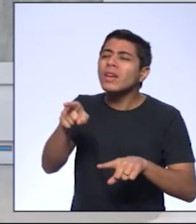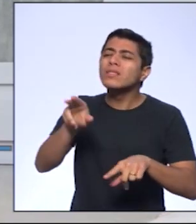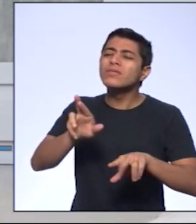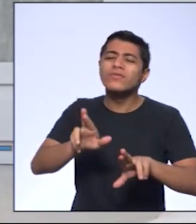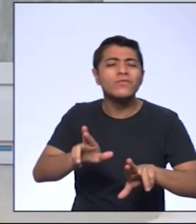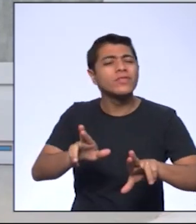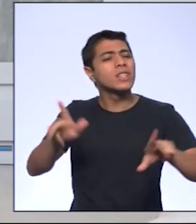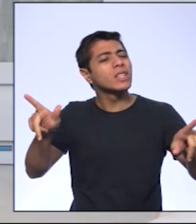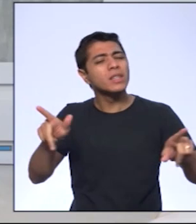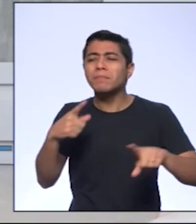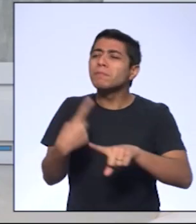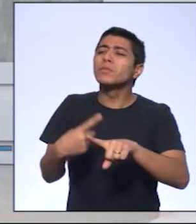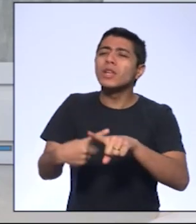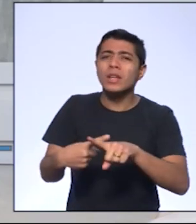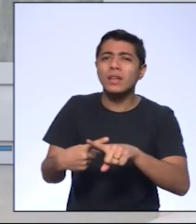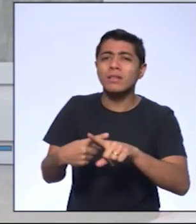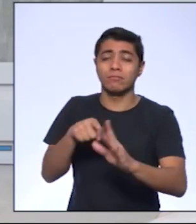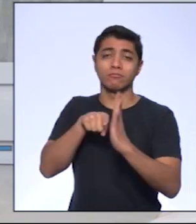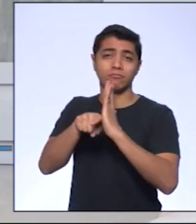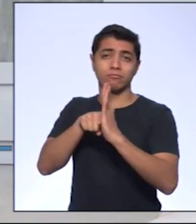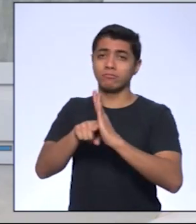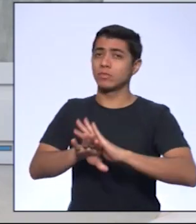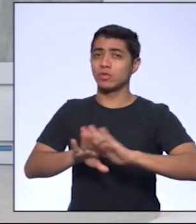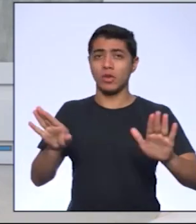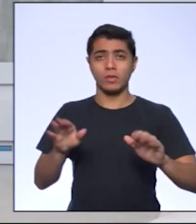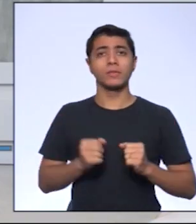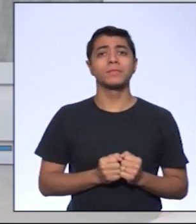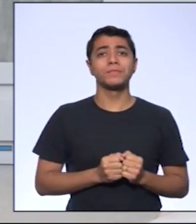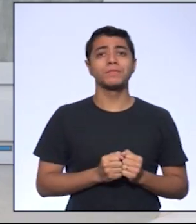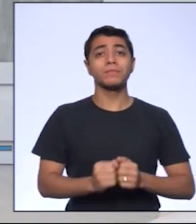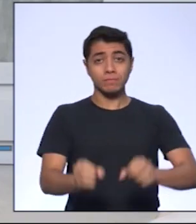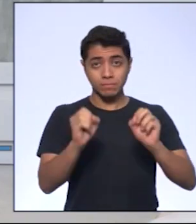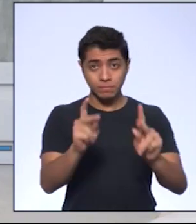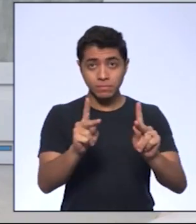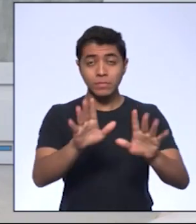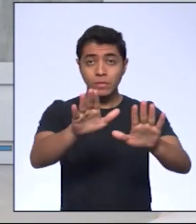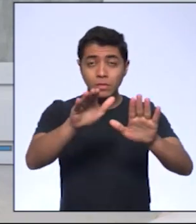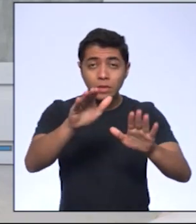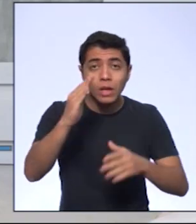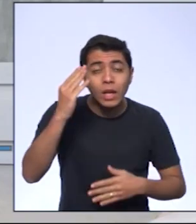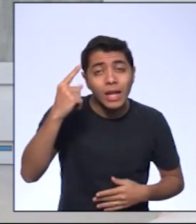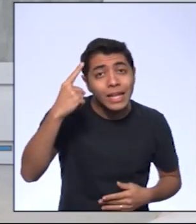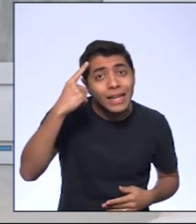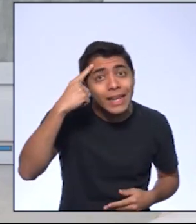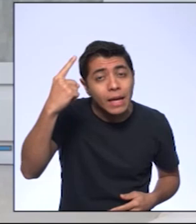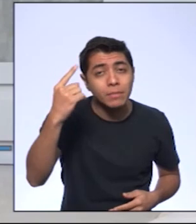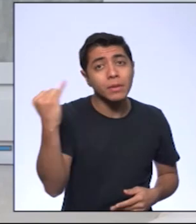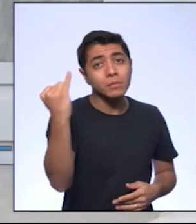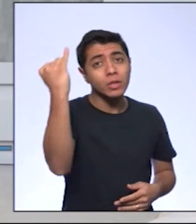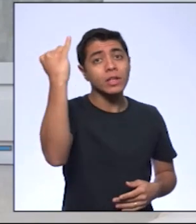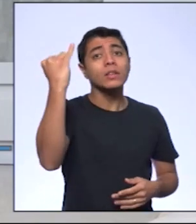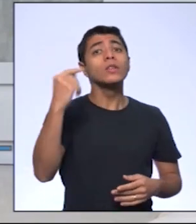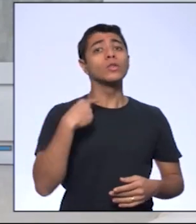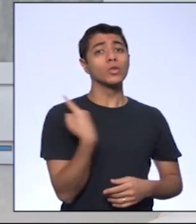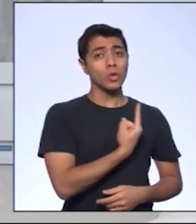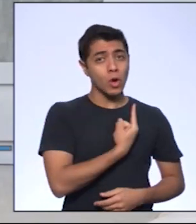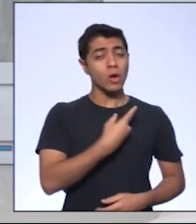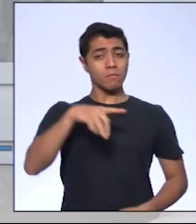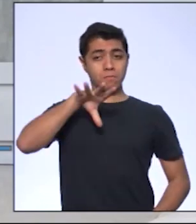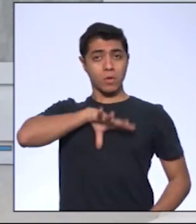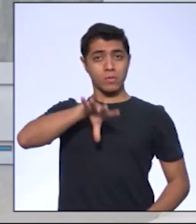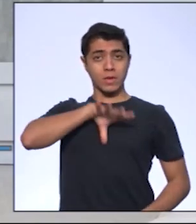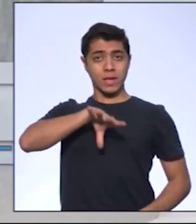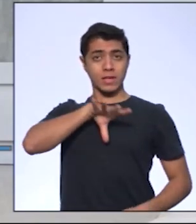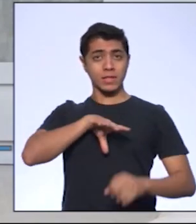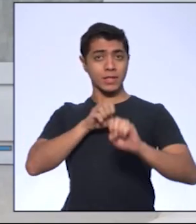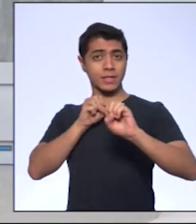importante. Lembra de uma coisa, não existe mais dentro dos nossos conteúdos de ensino da língua